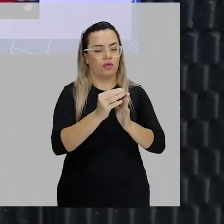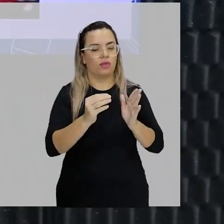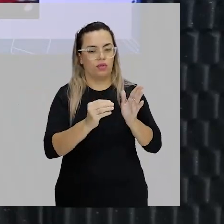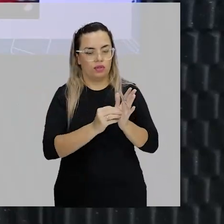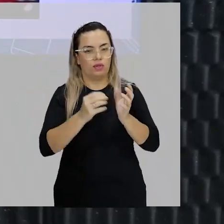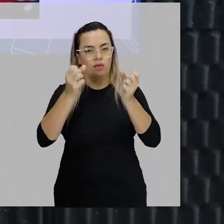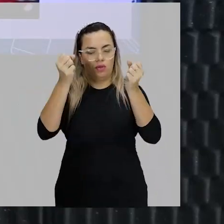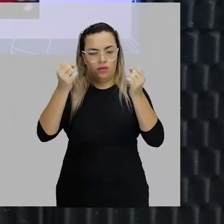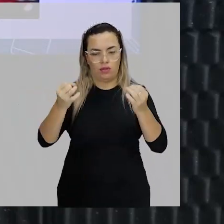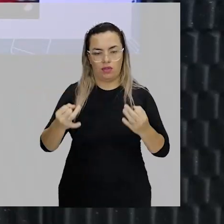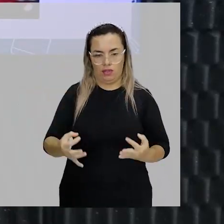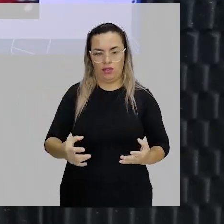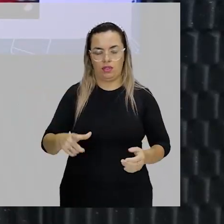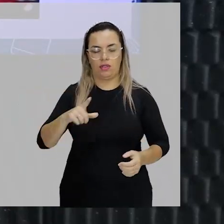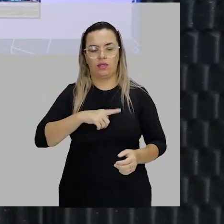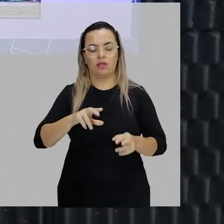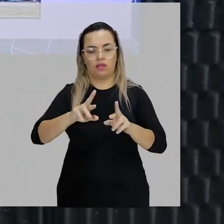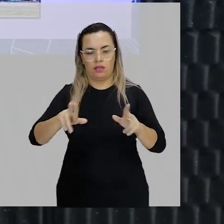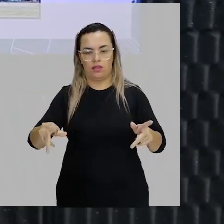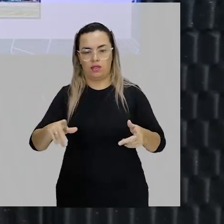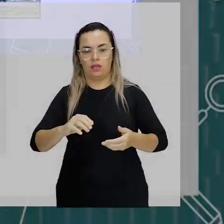uma diferenciaçãozinha também.